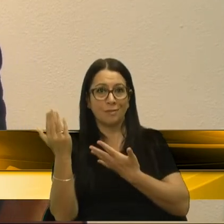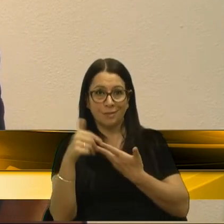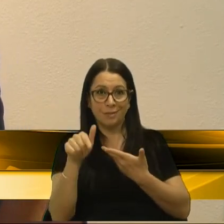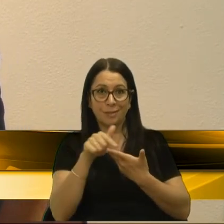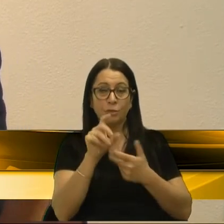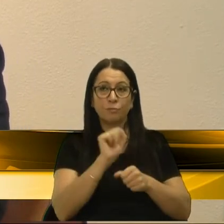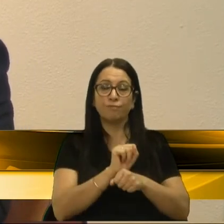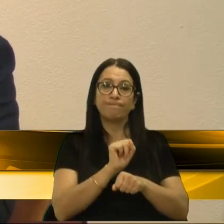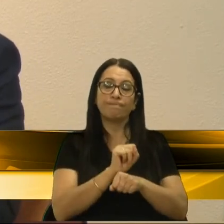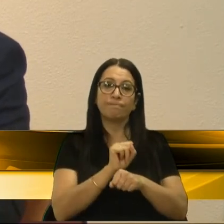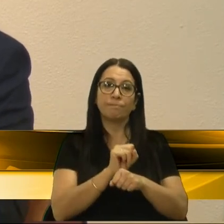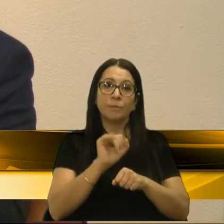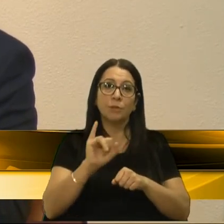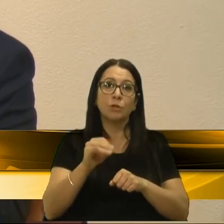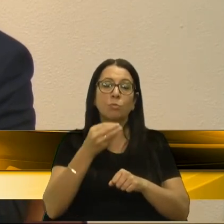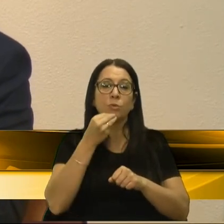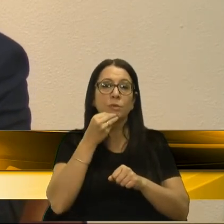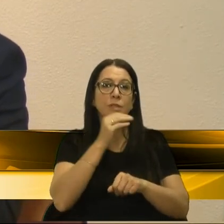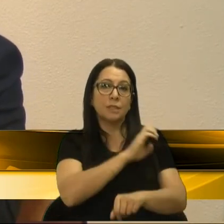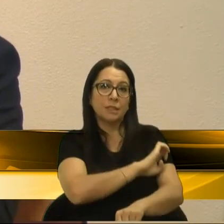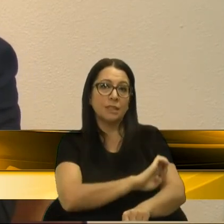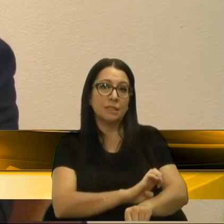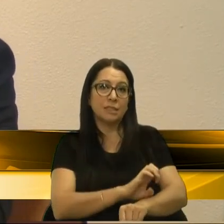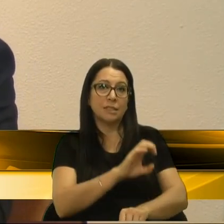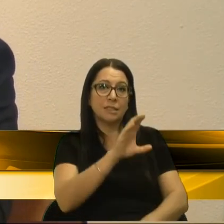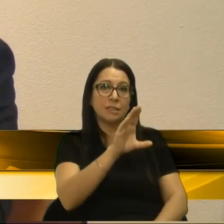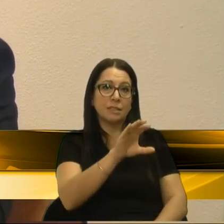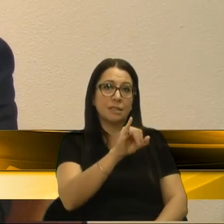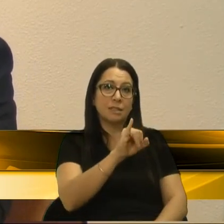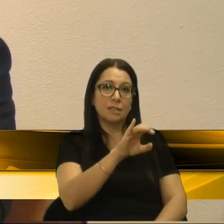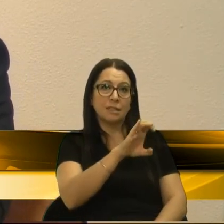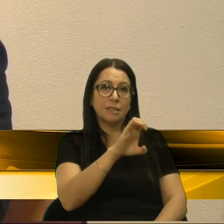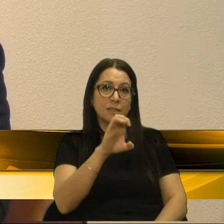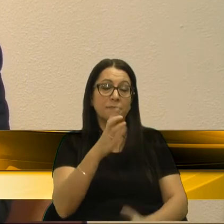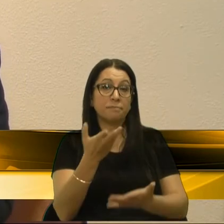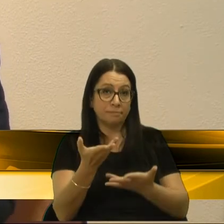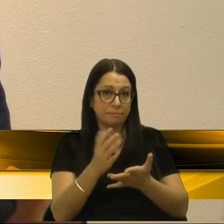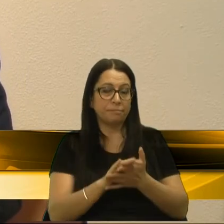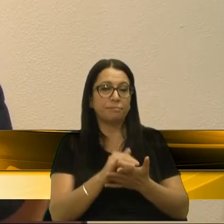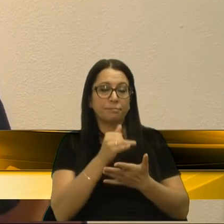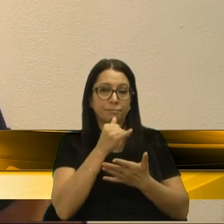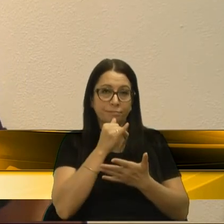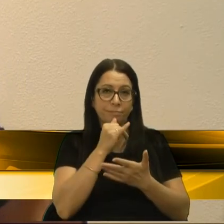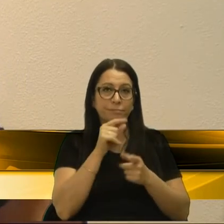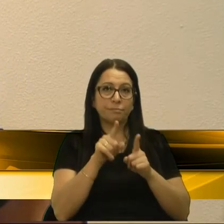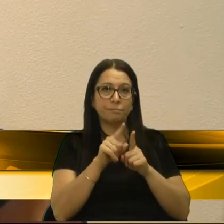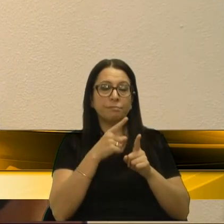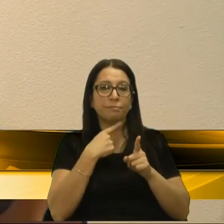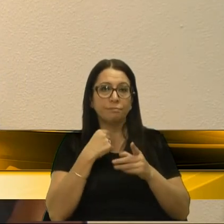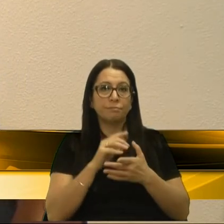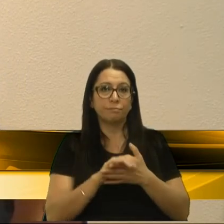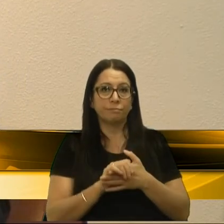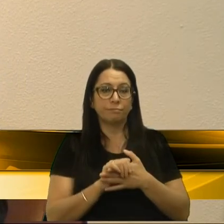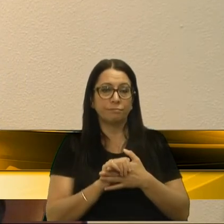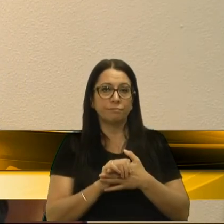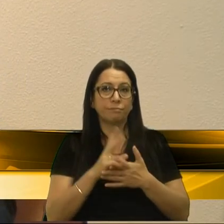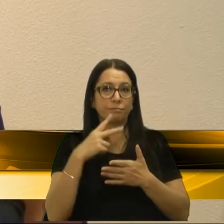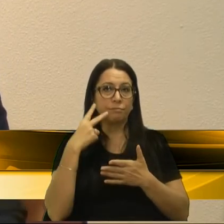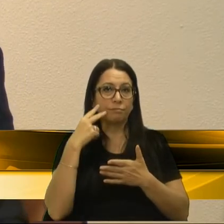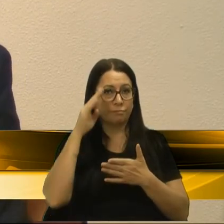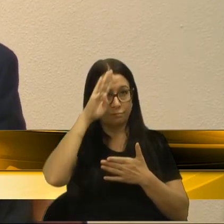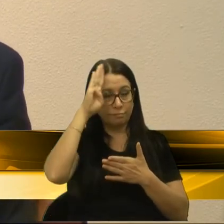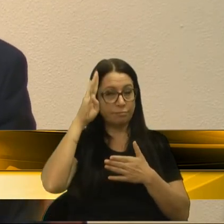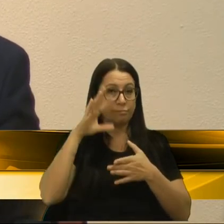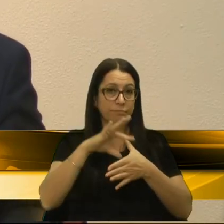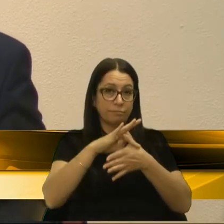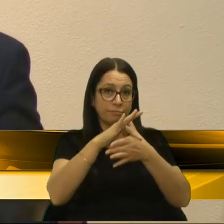só aguardando uma oportunidade de estágio, via CEE, por exemplo. Via CEE. E até gostaria, vereador Bressan, o senhor que é